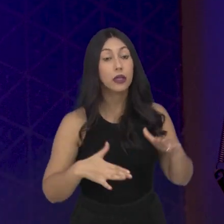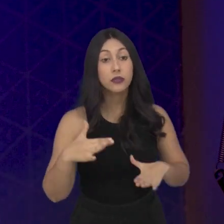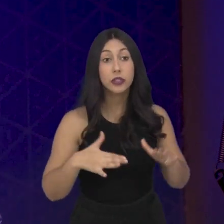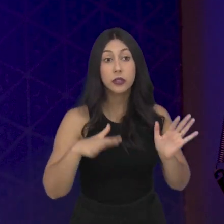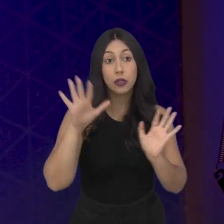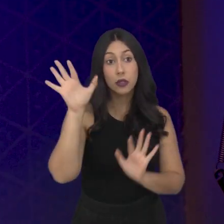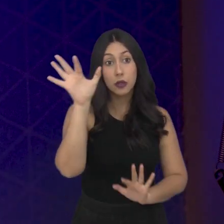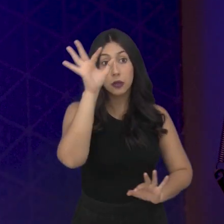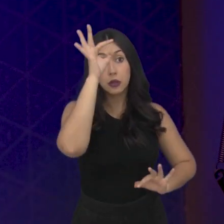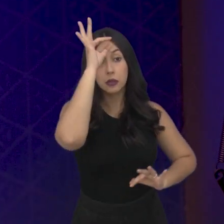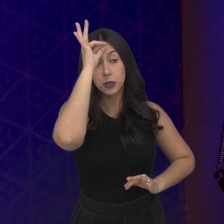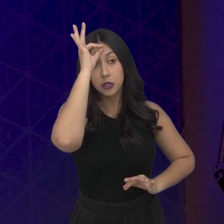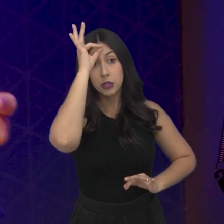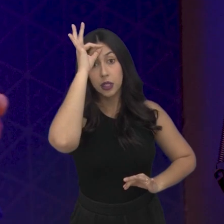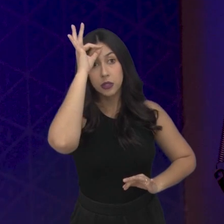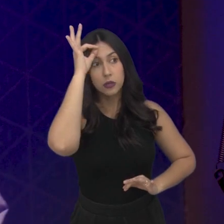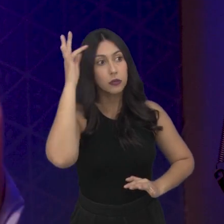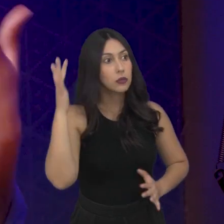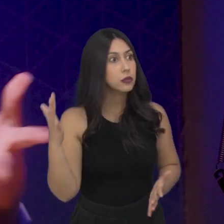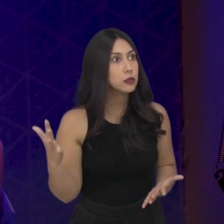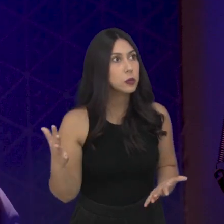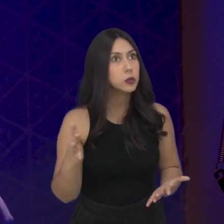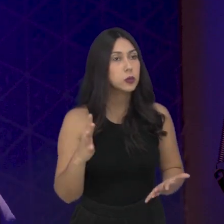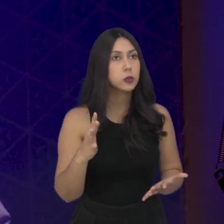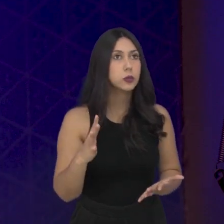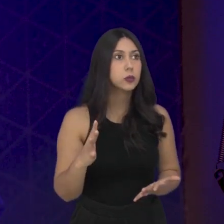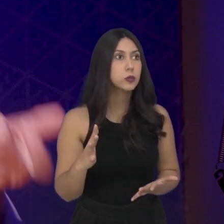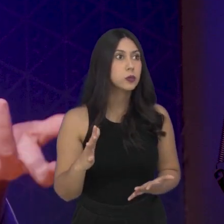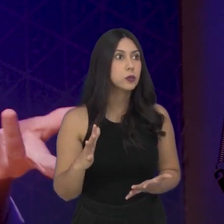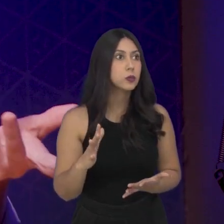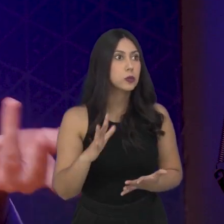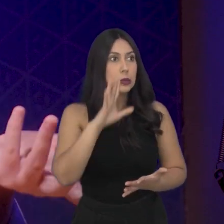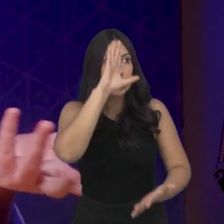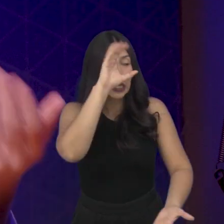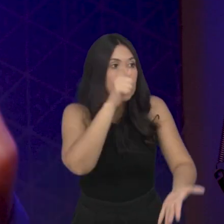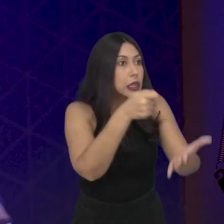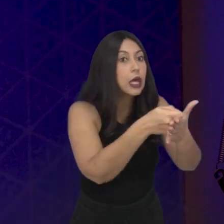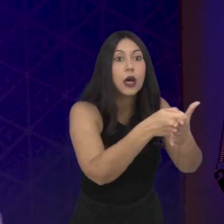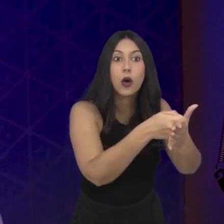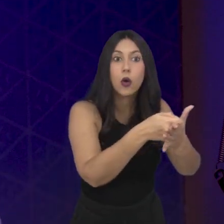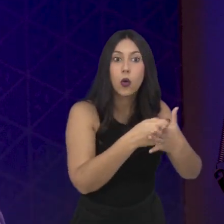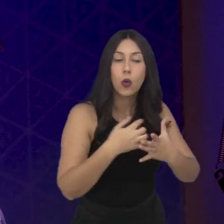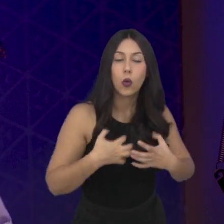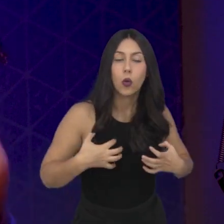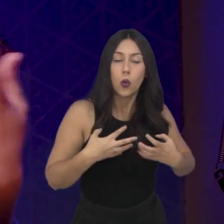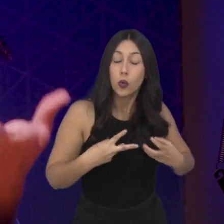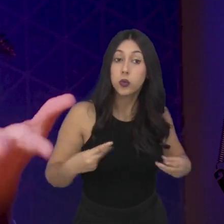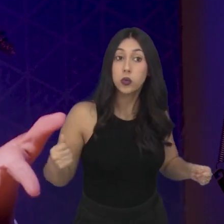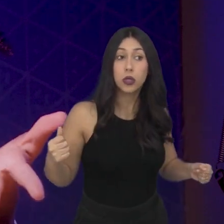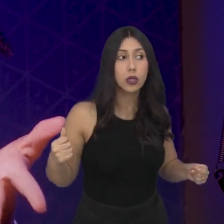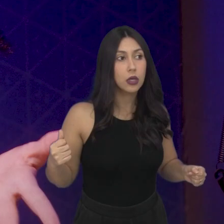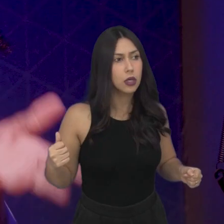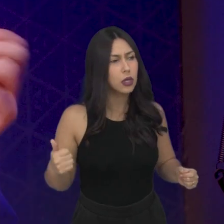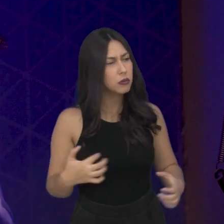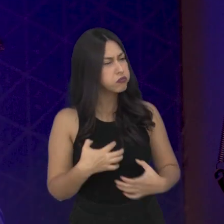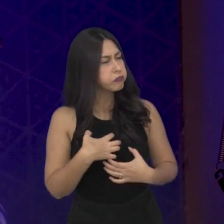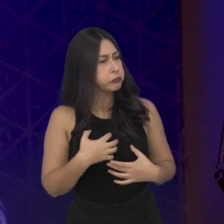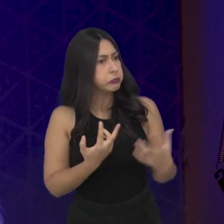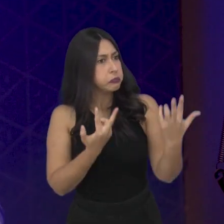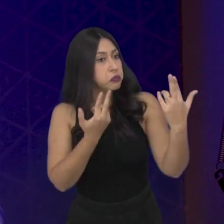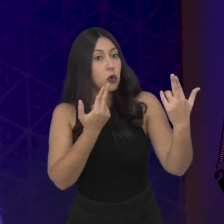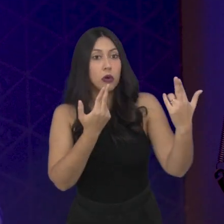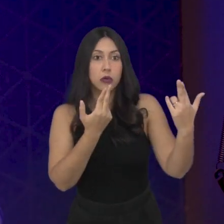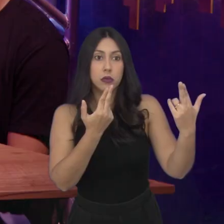vezes, aquele personagem chegar a uma conclusão, chegar a uma cura mesmo, ele pode provocar isso em você.